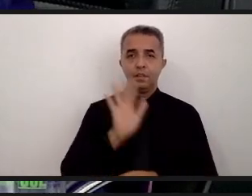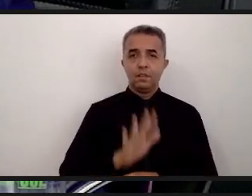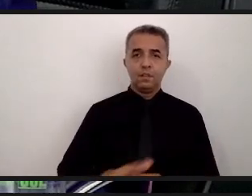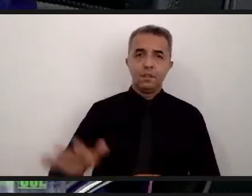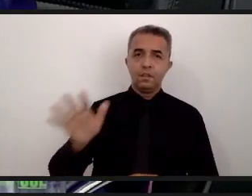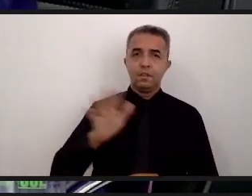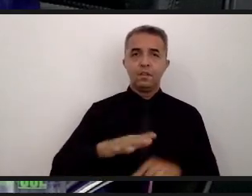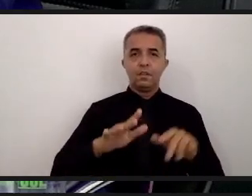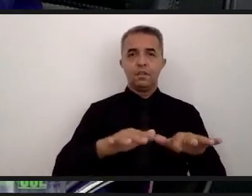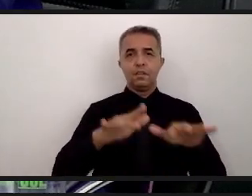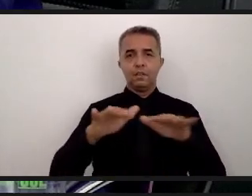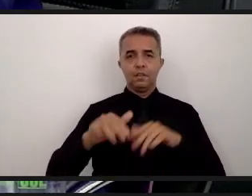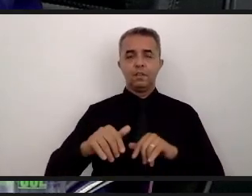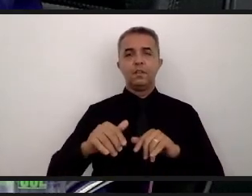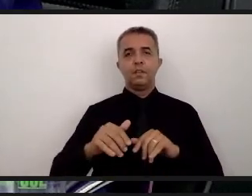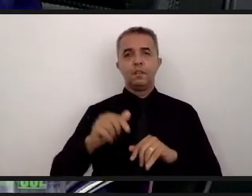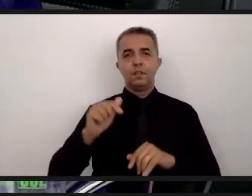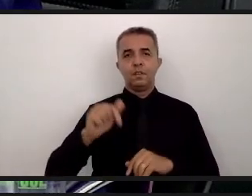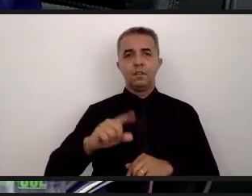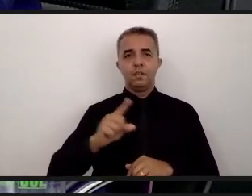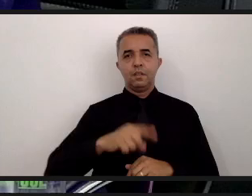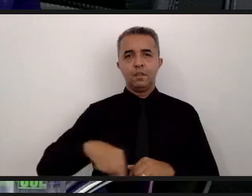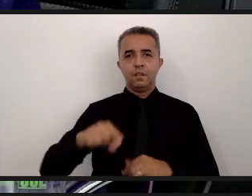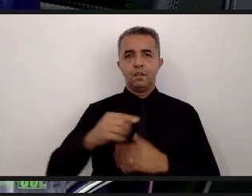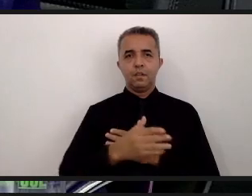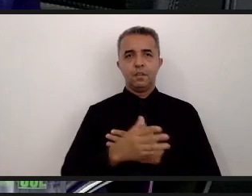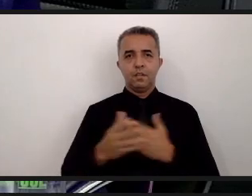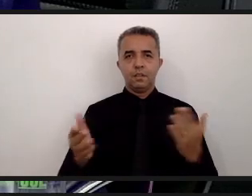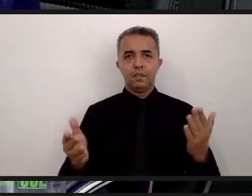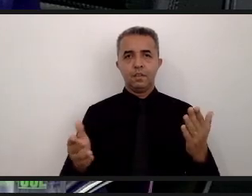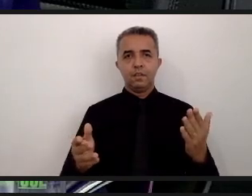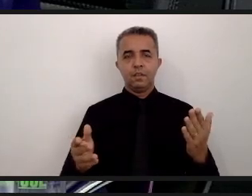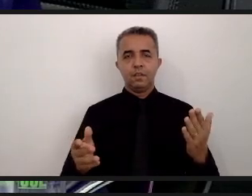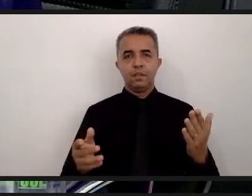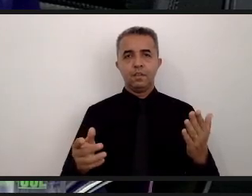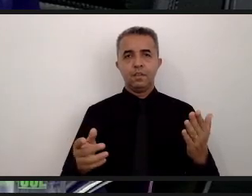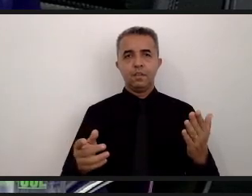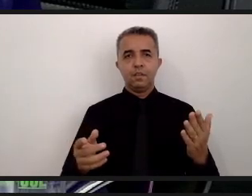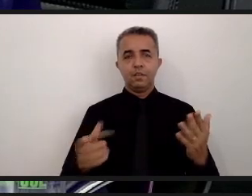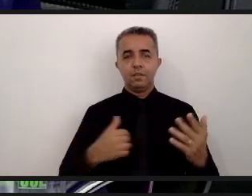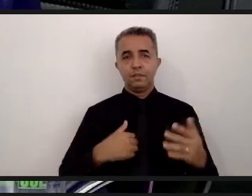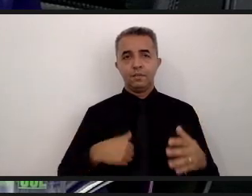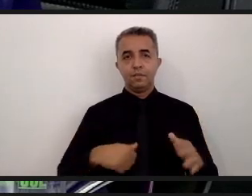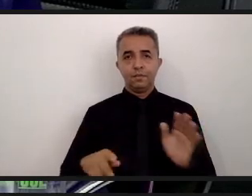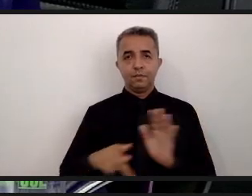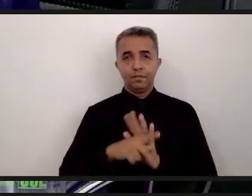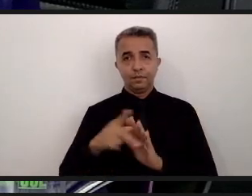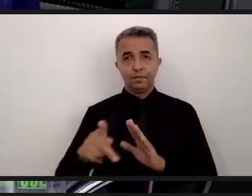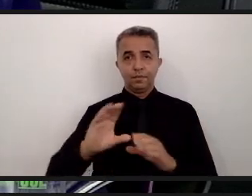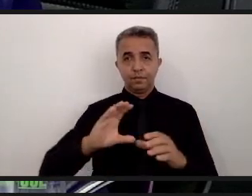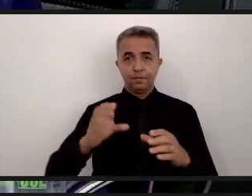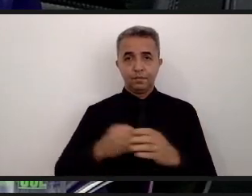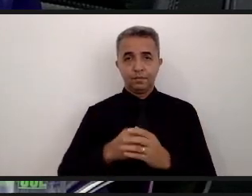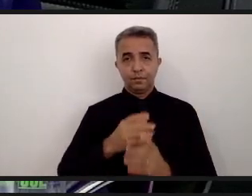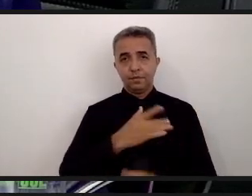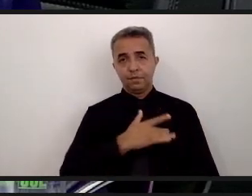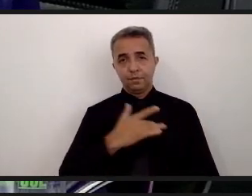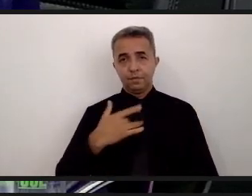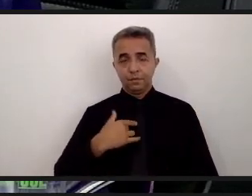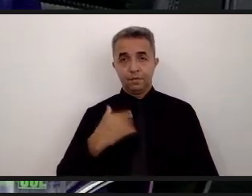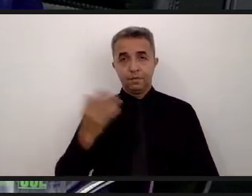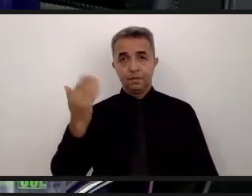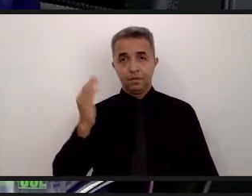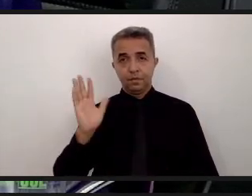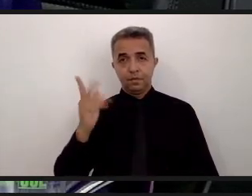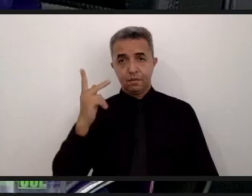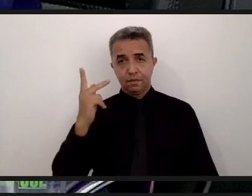audiências públicas que aqui realizamos. Eu falo que sou membro da Comissão de Saúde, já fui presidente, sou presidente